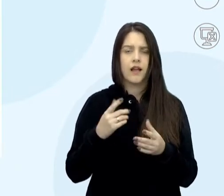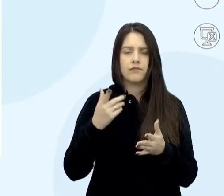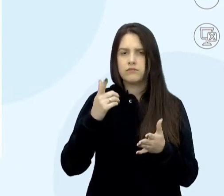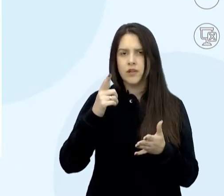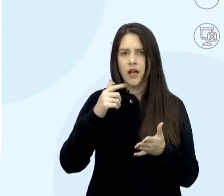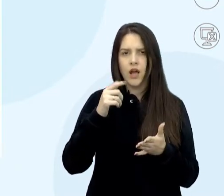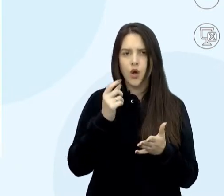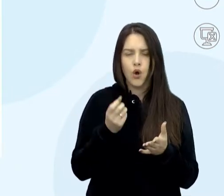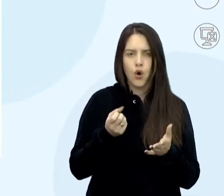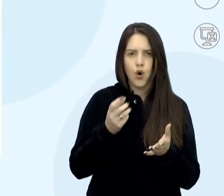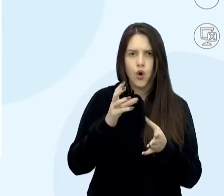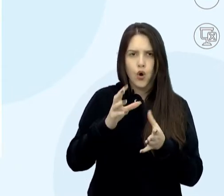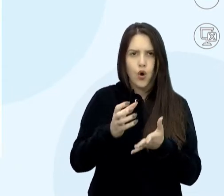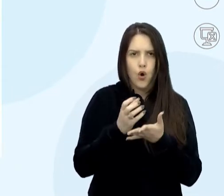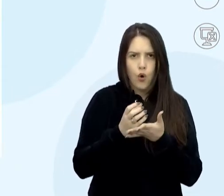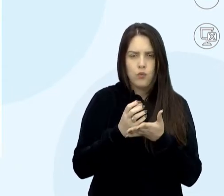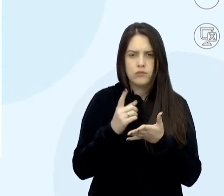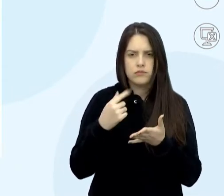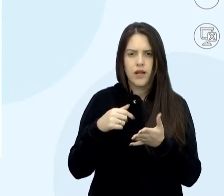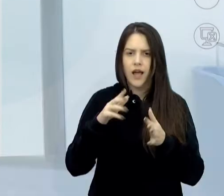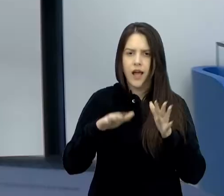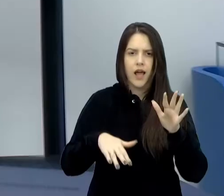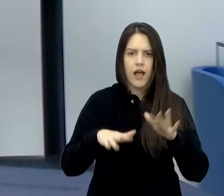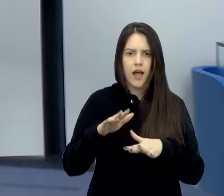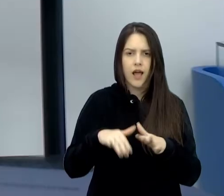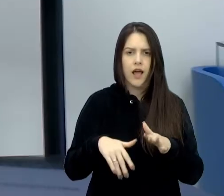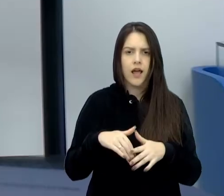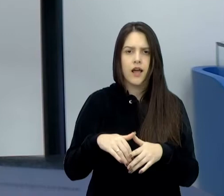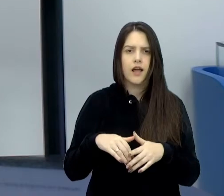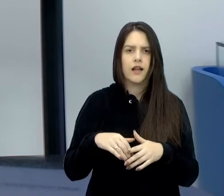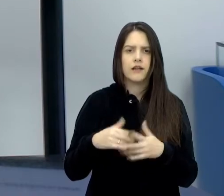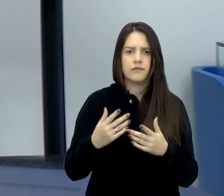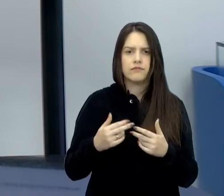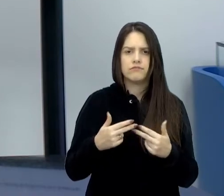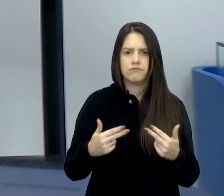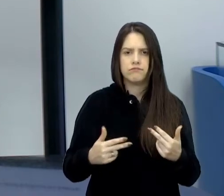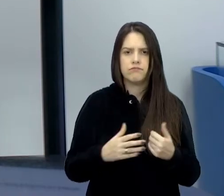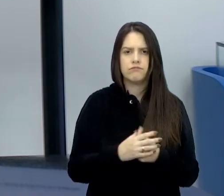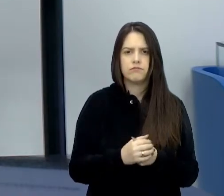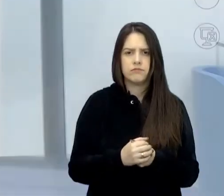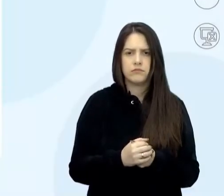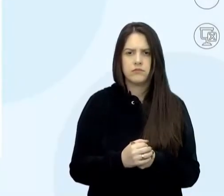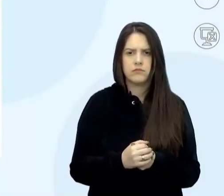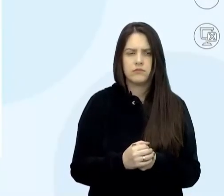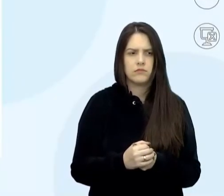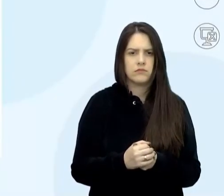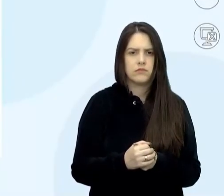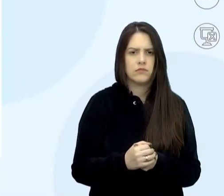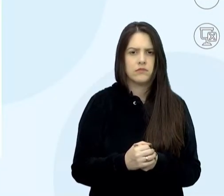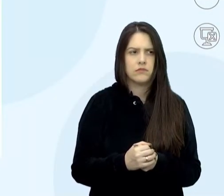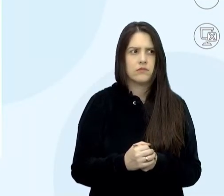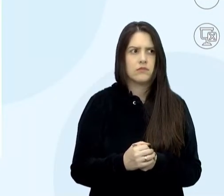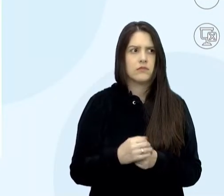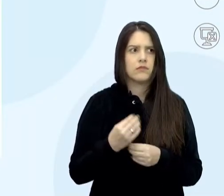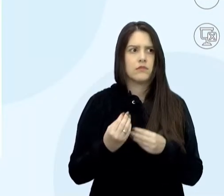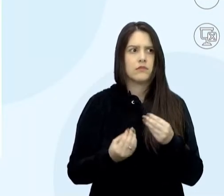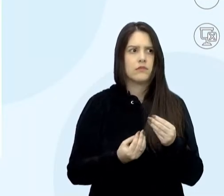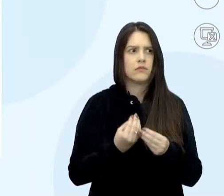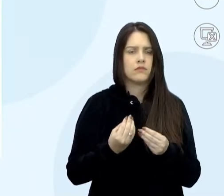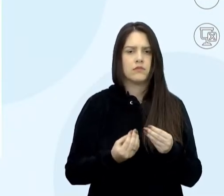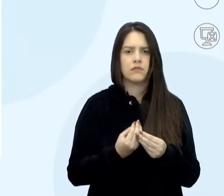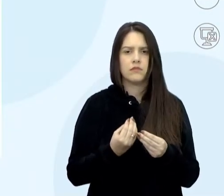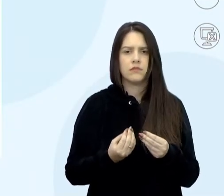O que vem a ser uma conta o que está descrito nela. Então, está descrito o valor aí da